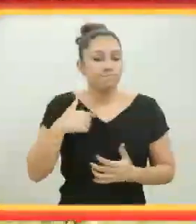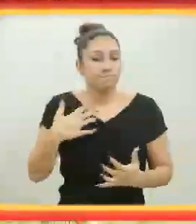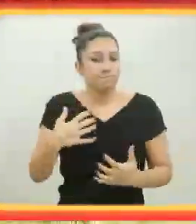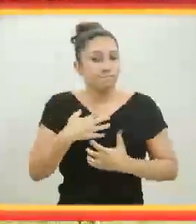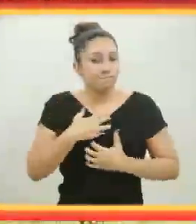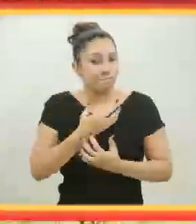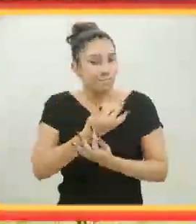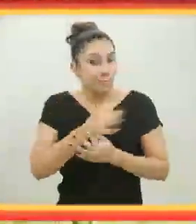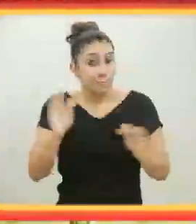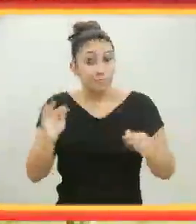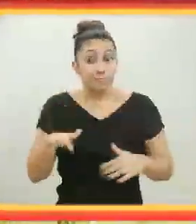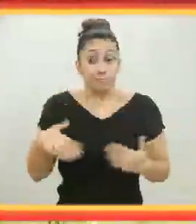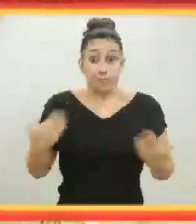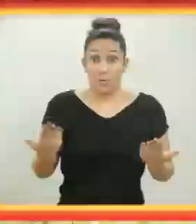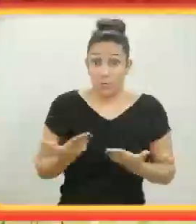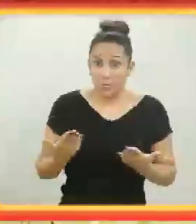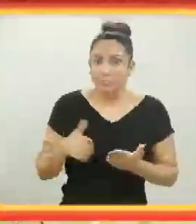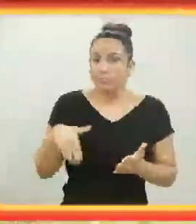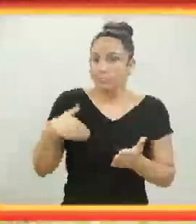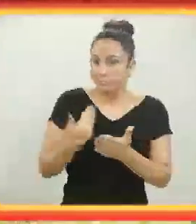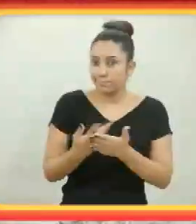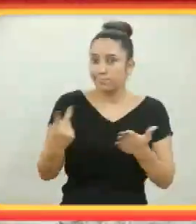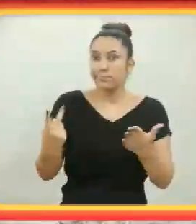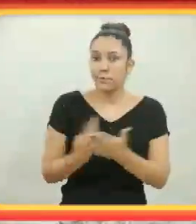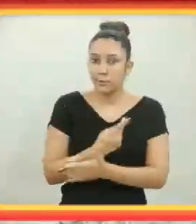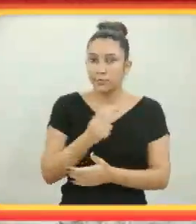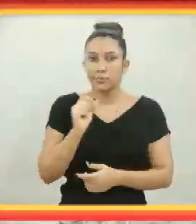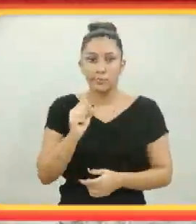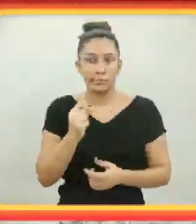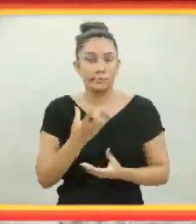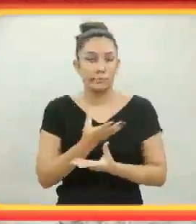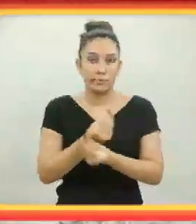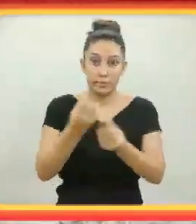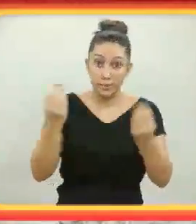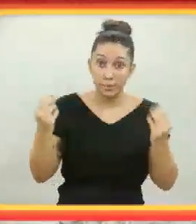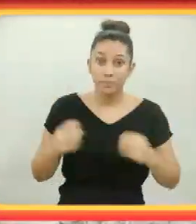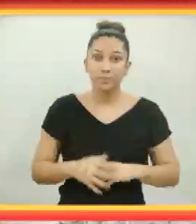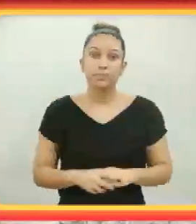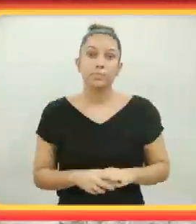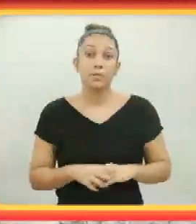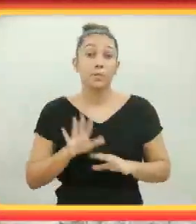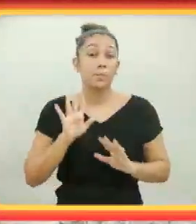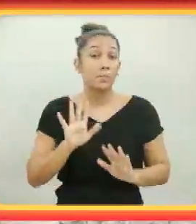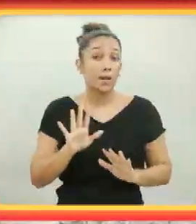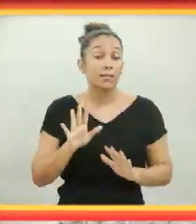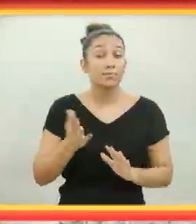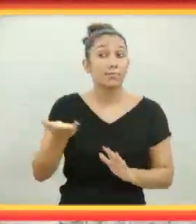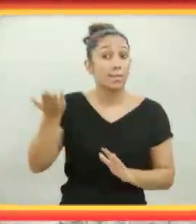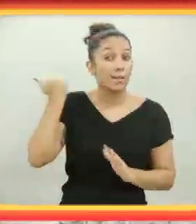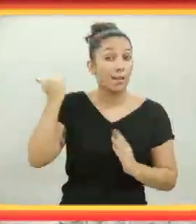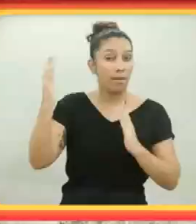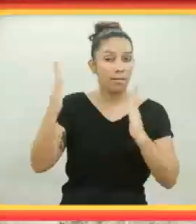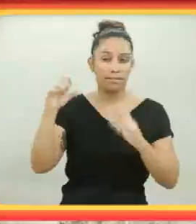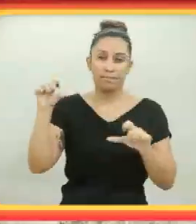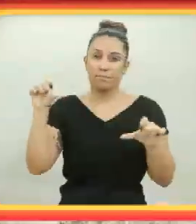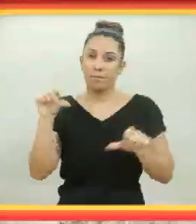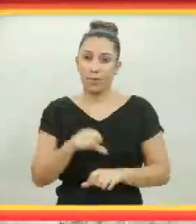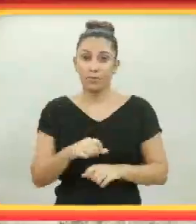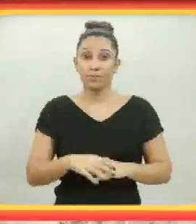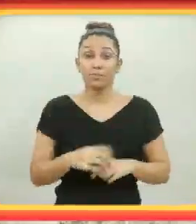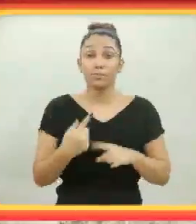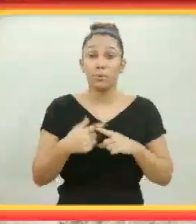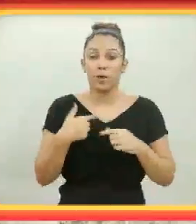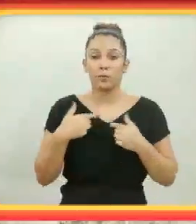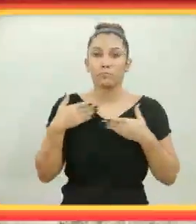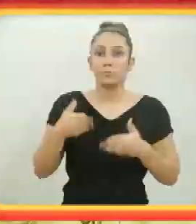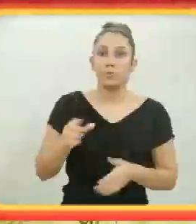desejamos. Então eu cheguei a ouvir isso e isso dói muito. Hoje em dia ainda acontece, isso é notável, mas naquela época